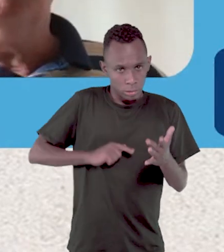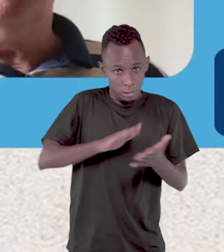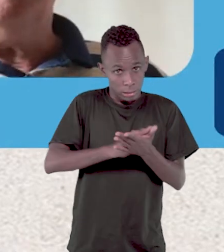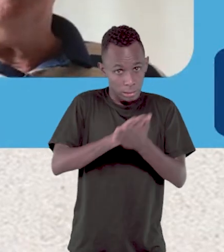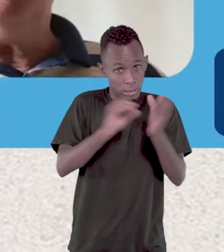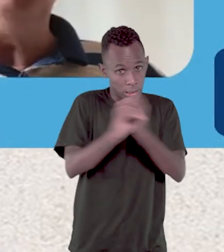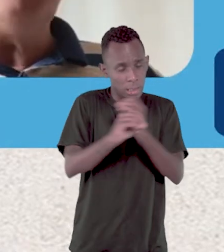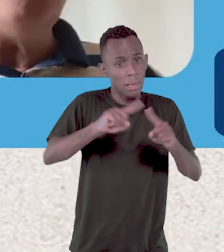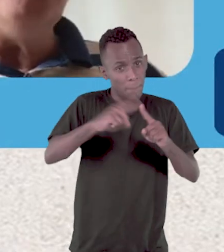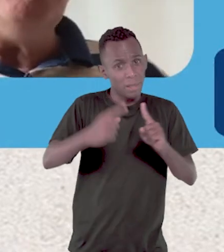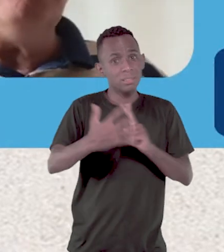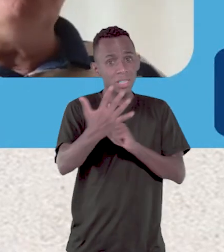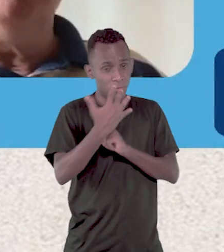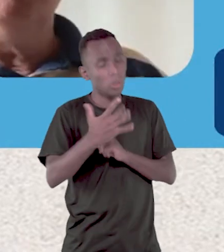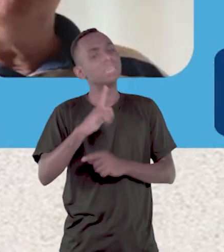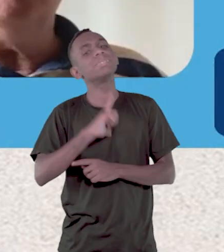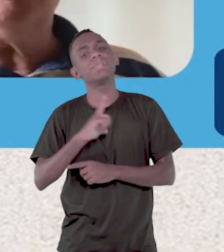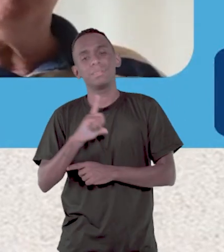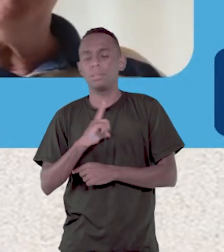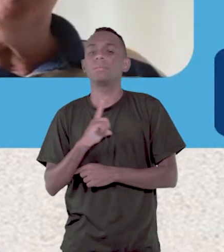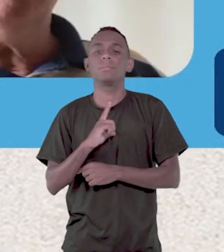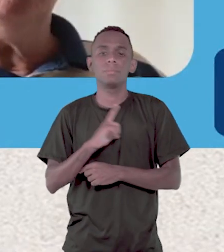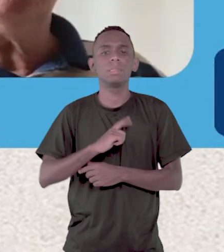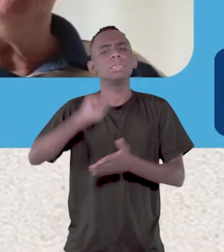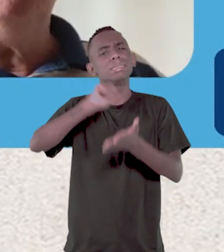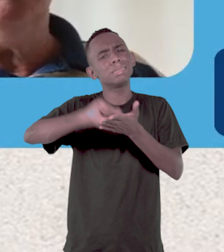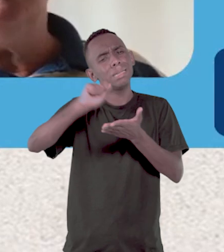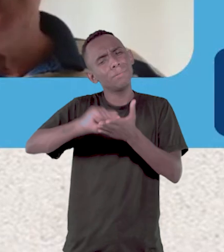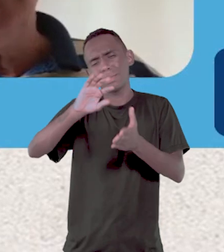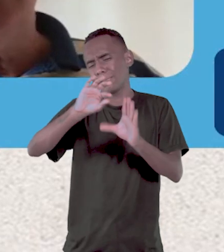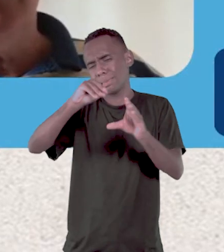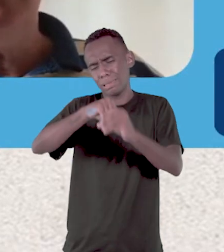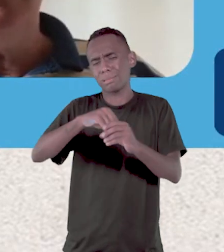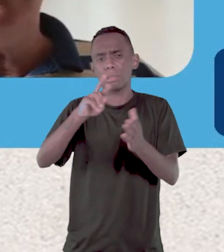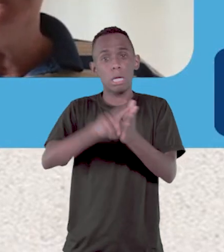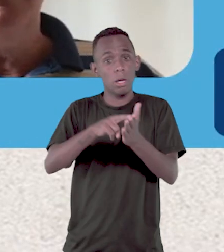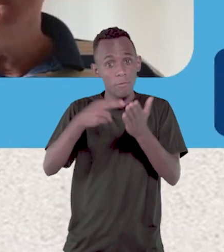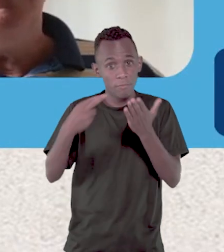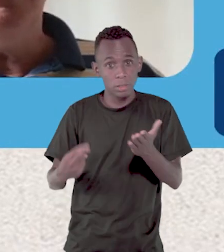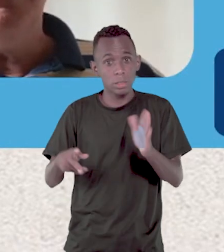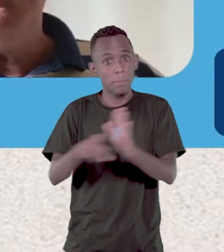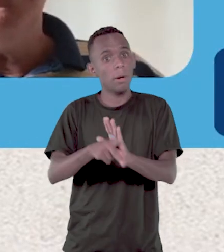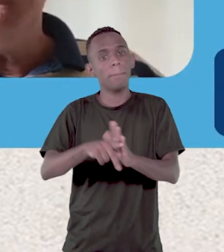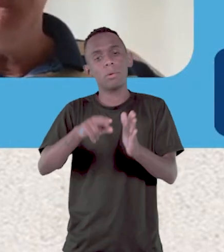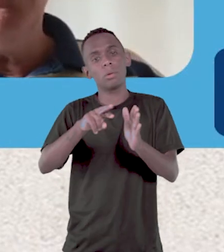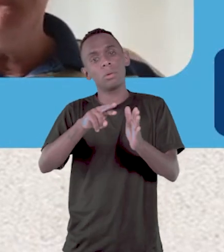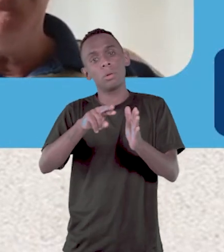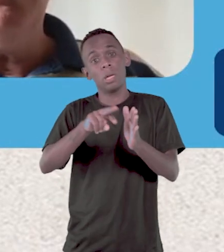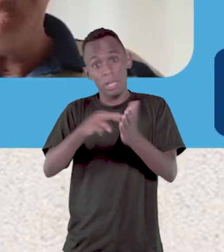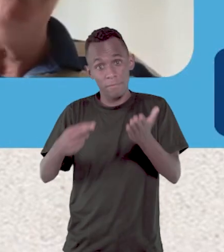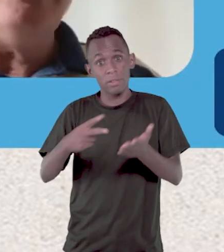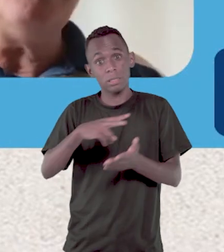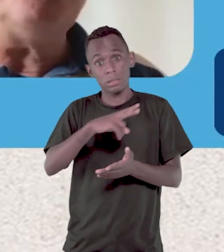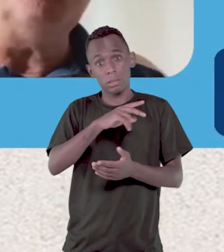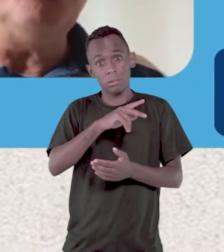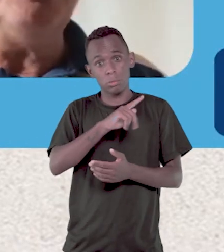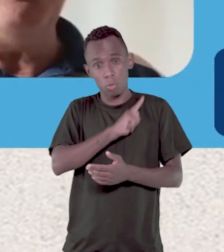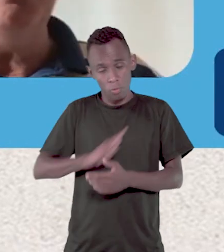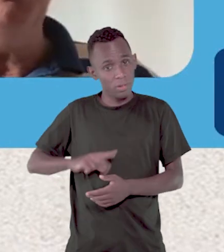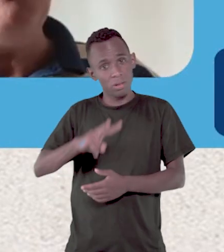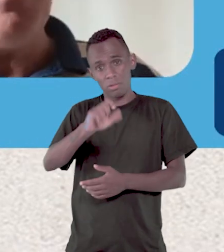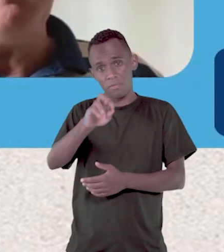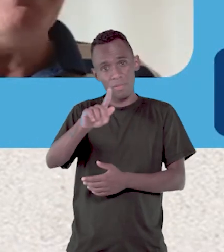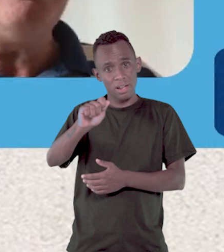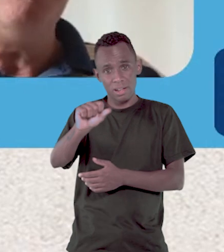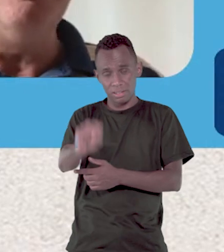governo, usufruíram, porque escreviam nas revistas do governo Vargas, revistas de cultura